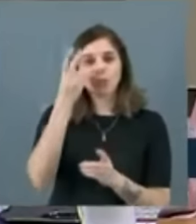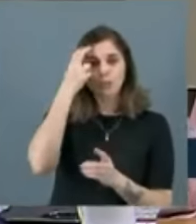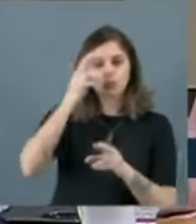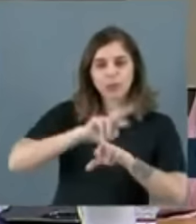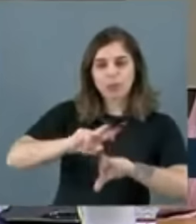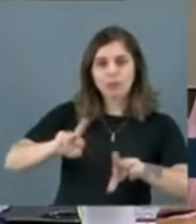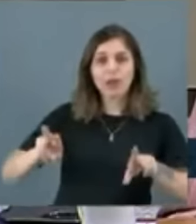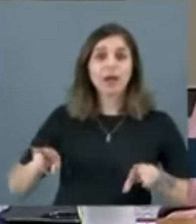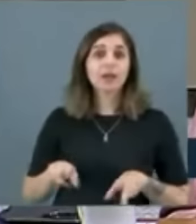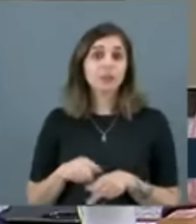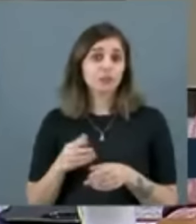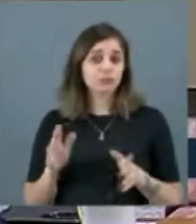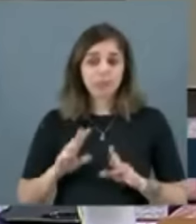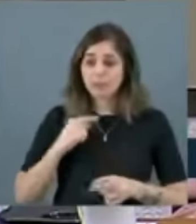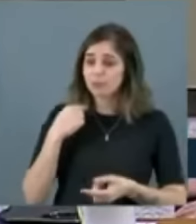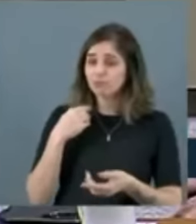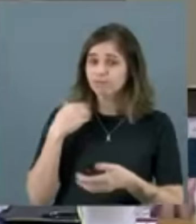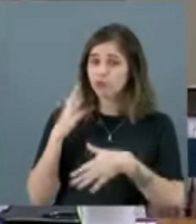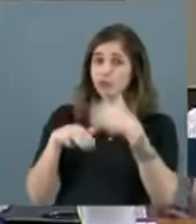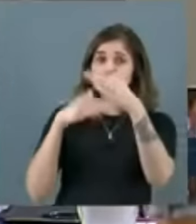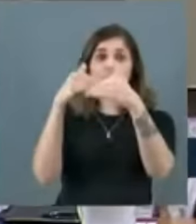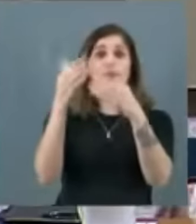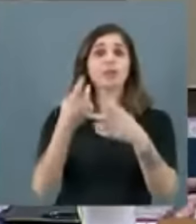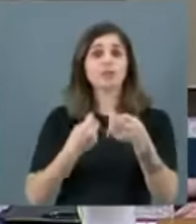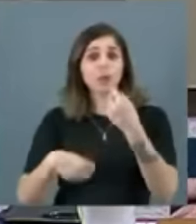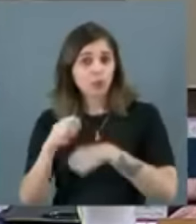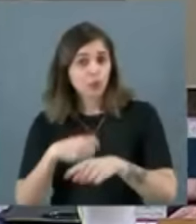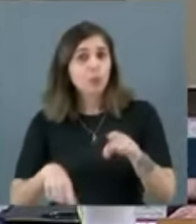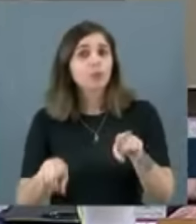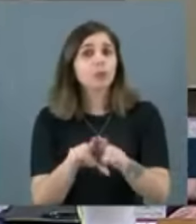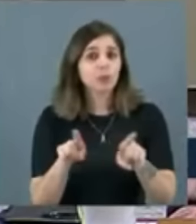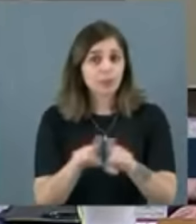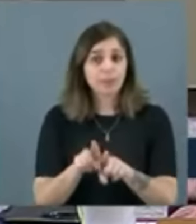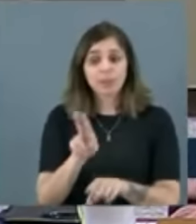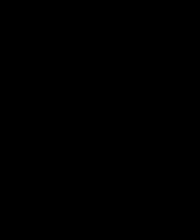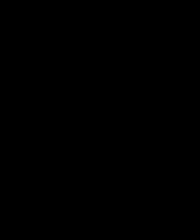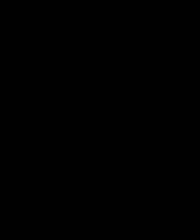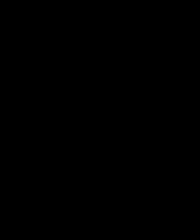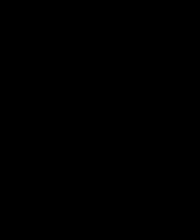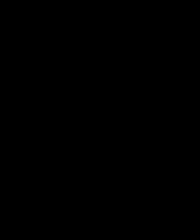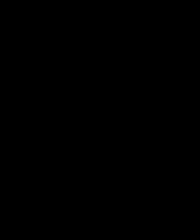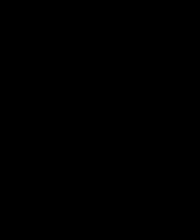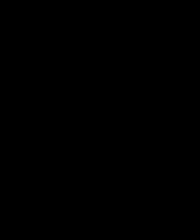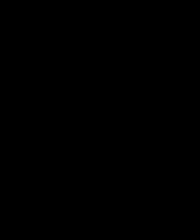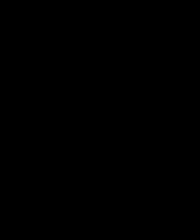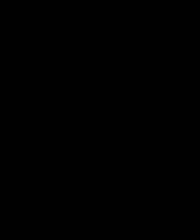contribuição para o desenvolvimento econômico através da indústria cultural e criativa.